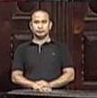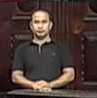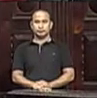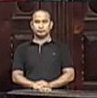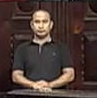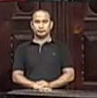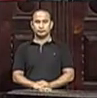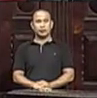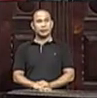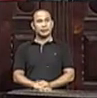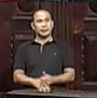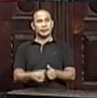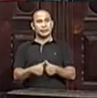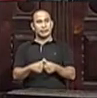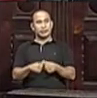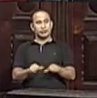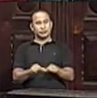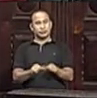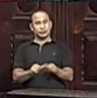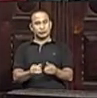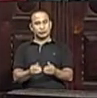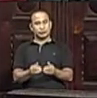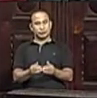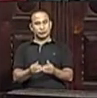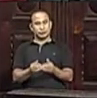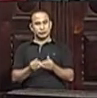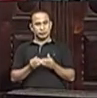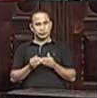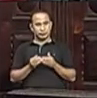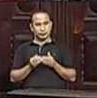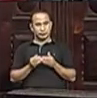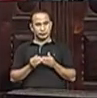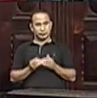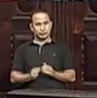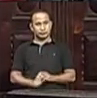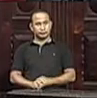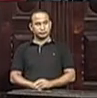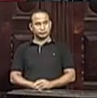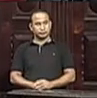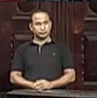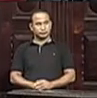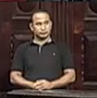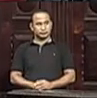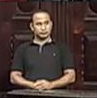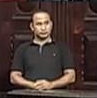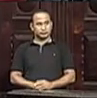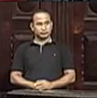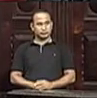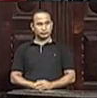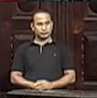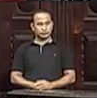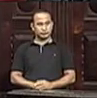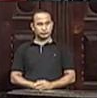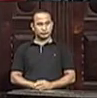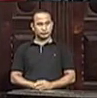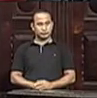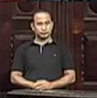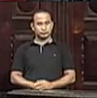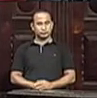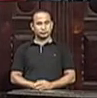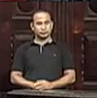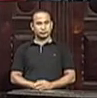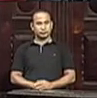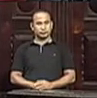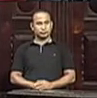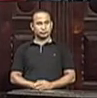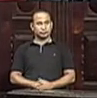E este pedido de inconstitucionalidade se respaldava, e como